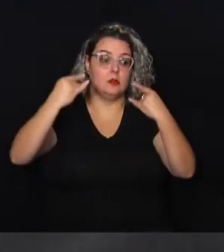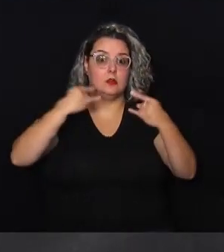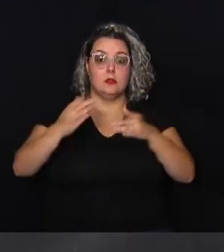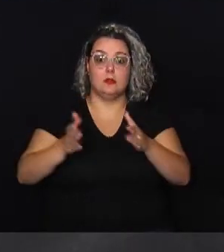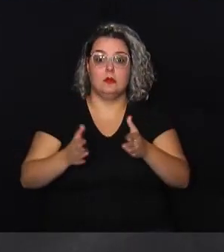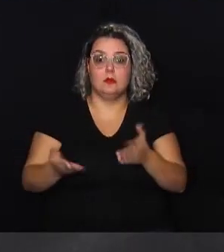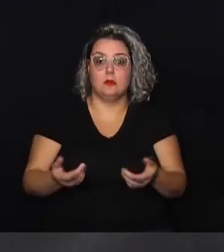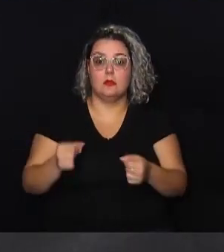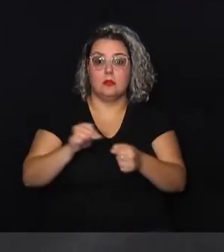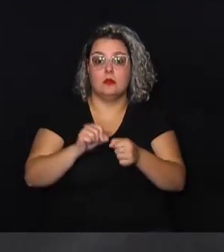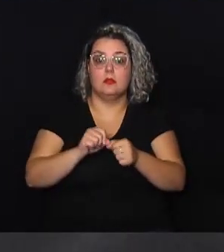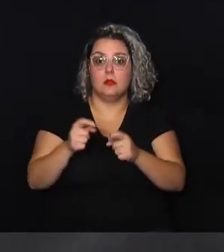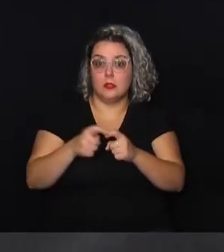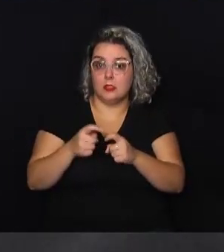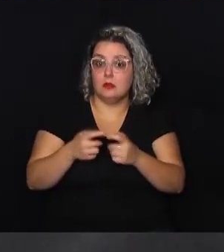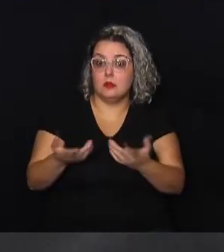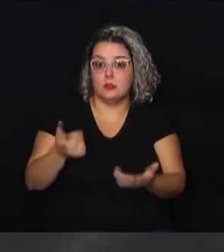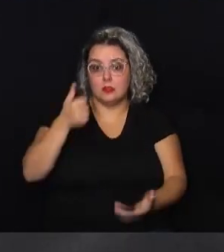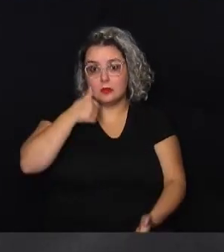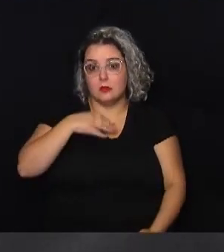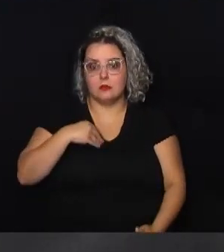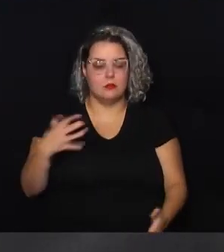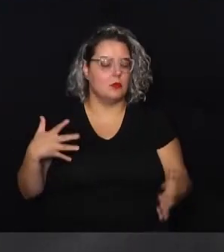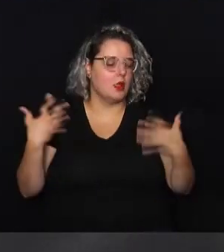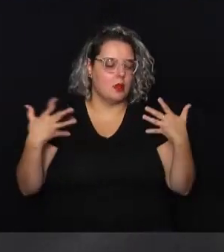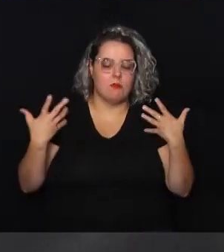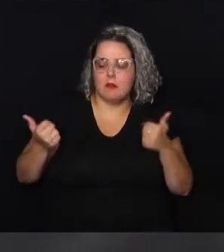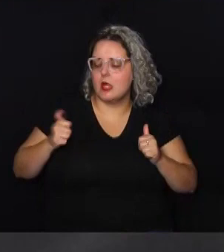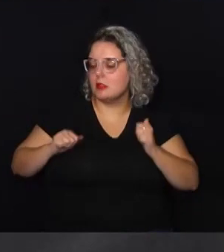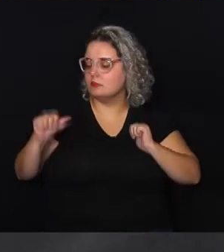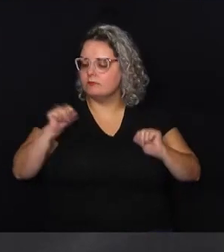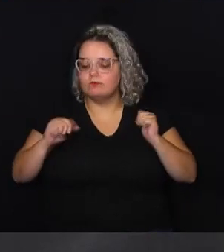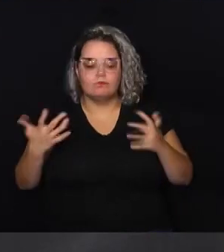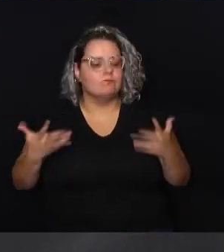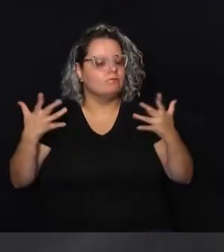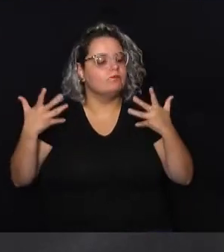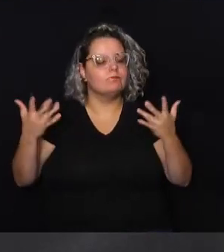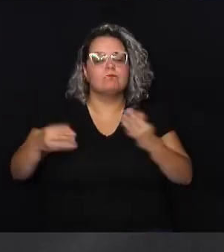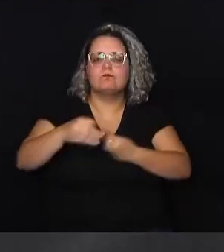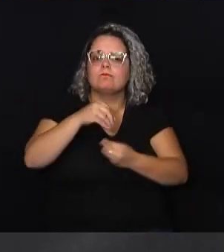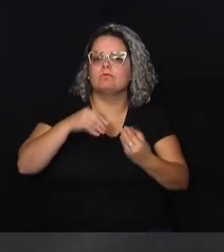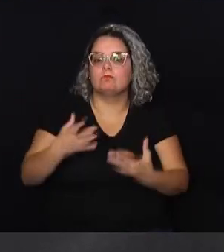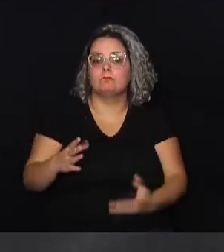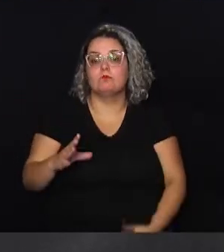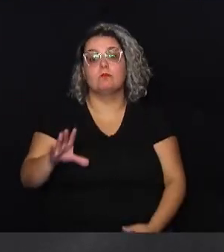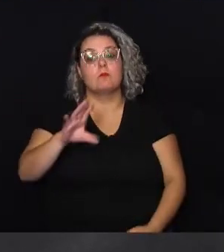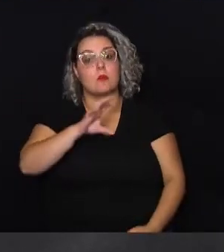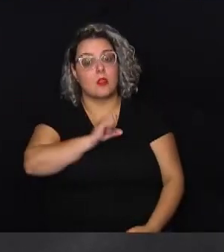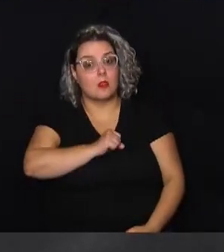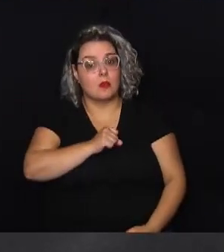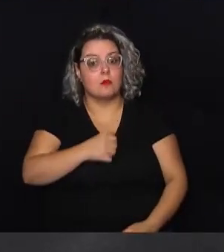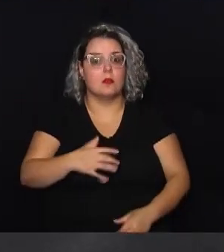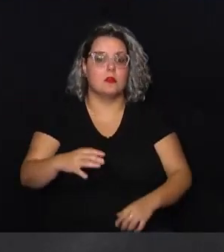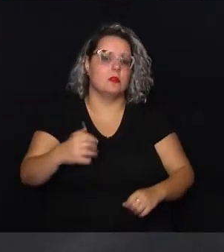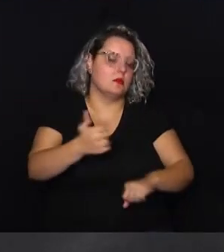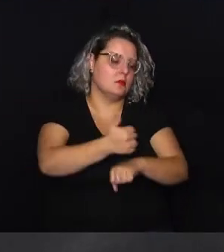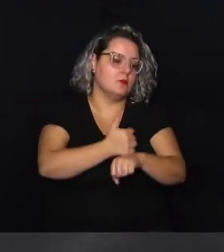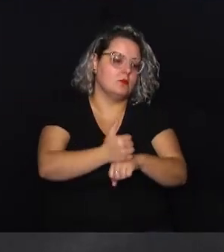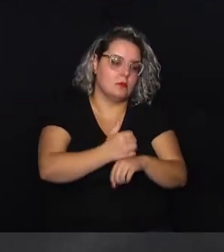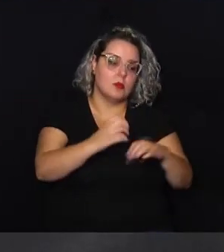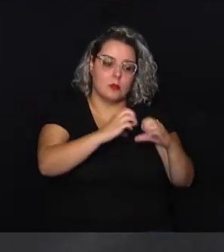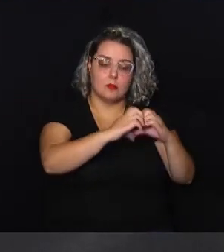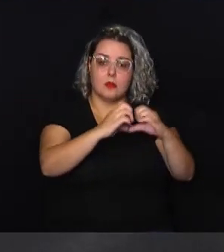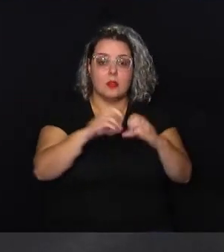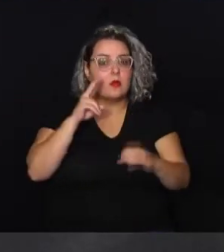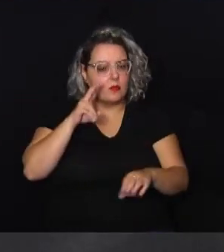que ela está fazendo medicina, animada, envolvida, e a gente aprendeu a amar esses profissionais, a reconhecer e vê-los como herói